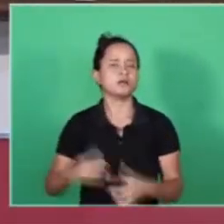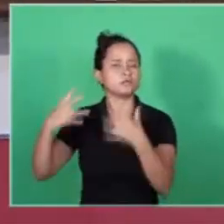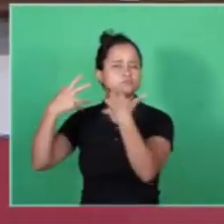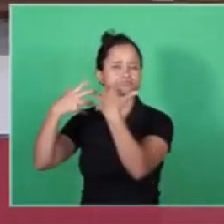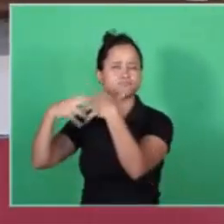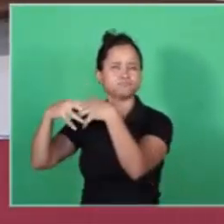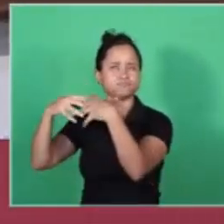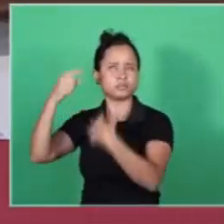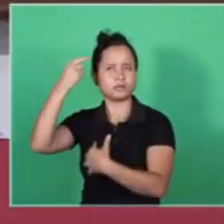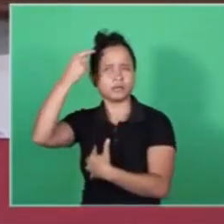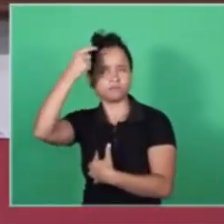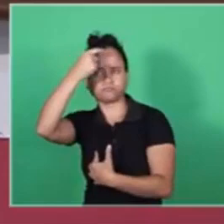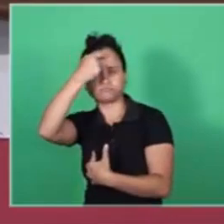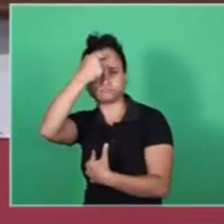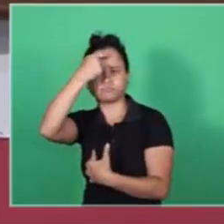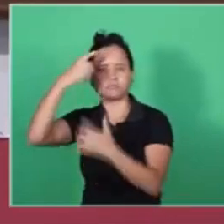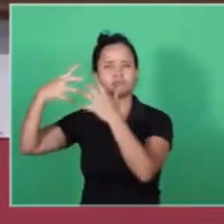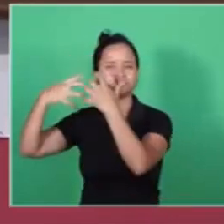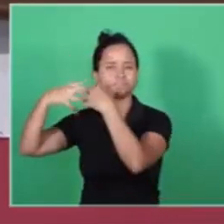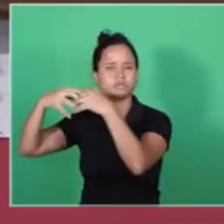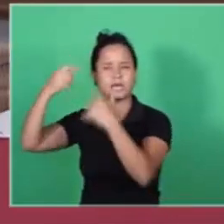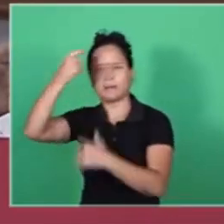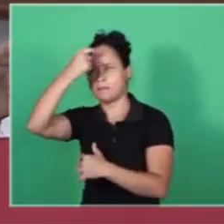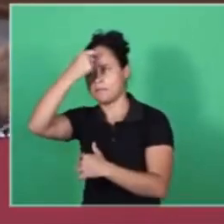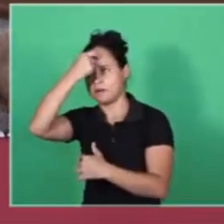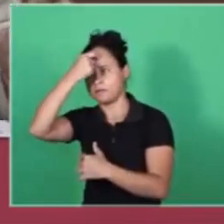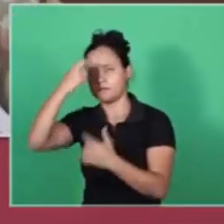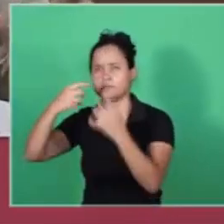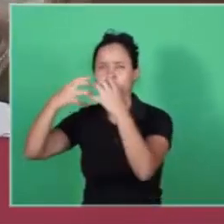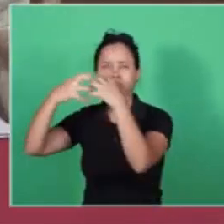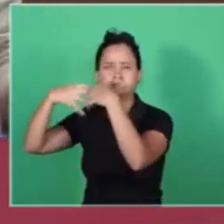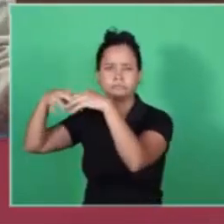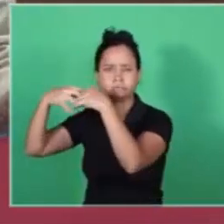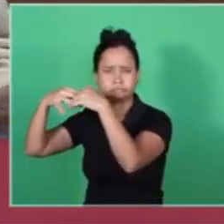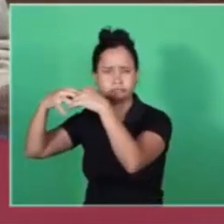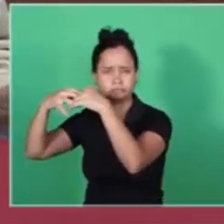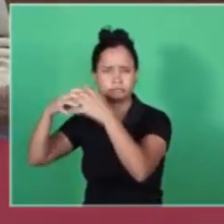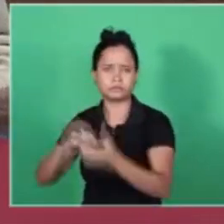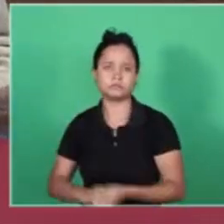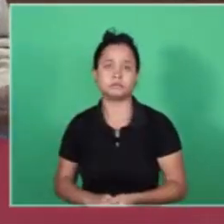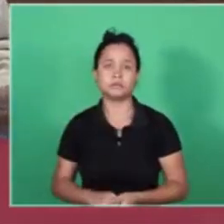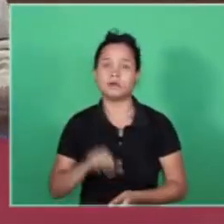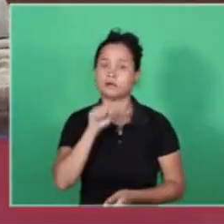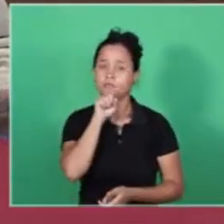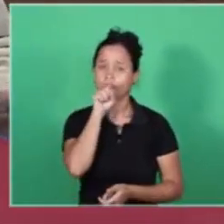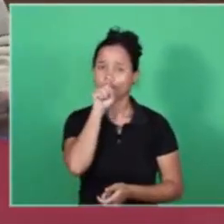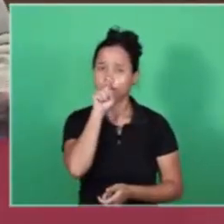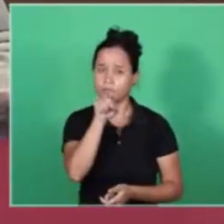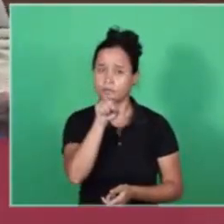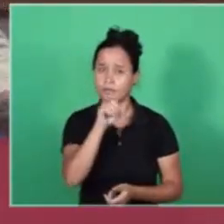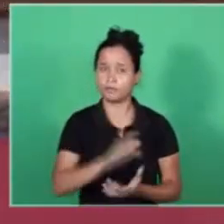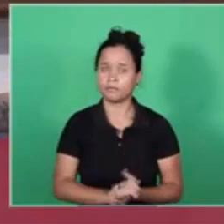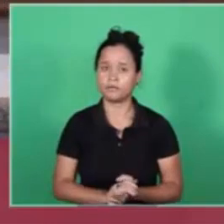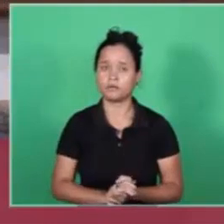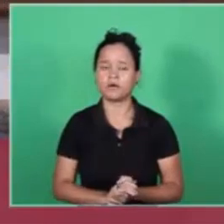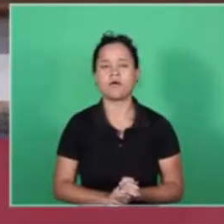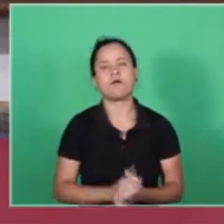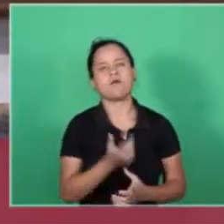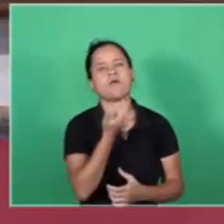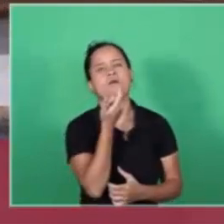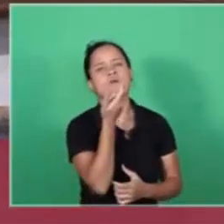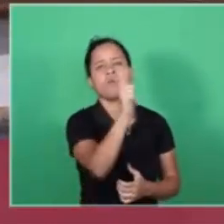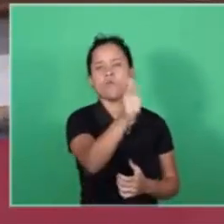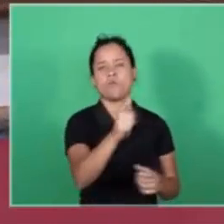alemão, mente, então é mente, Hegel. Você vai encontrar uma série de outros,